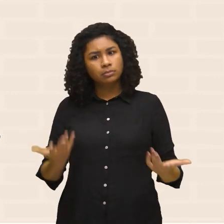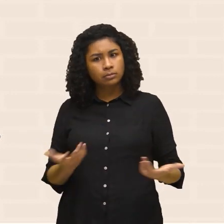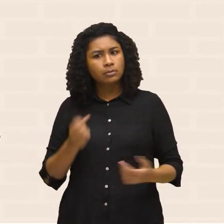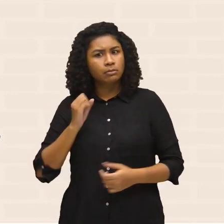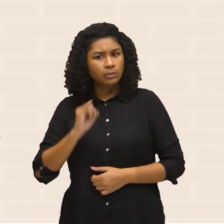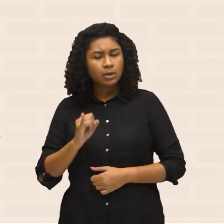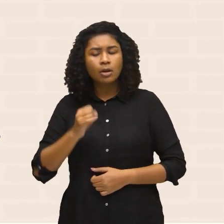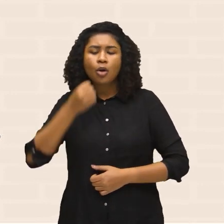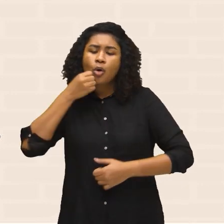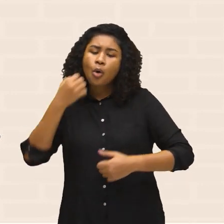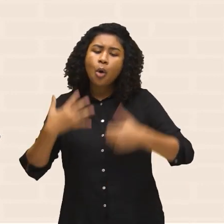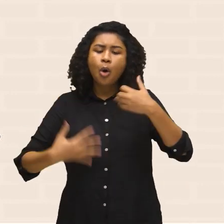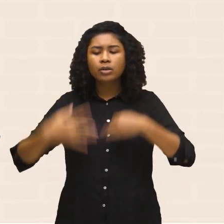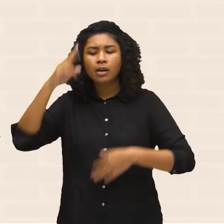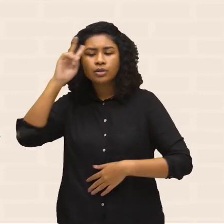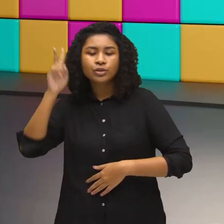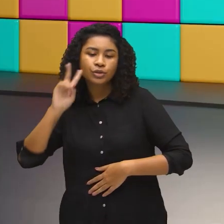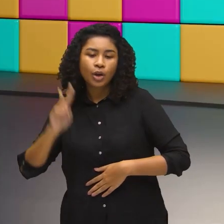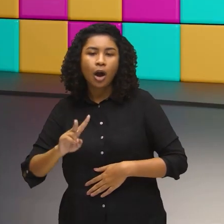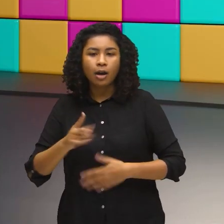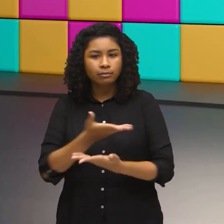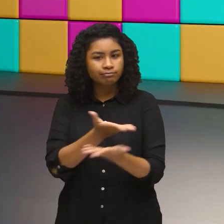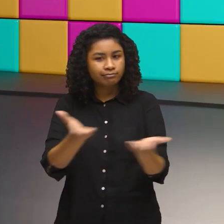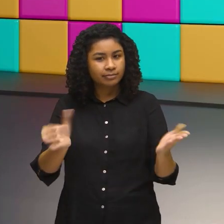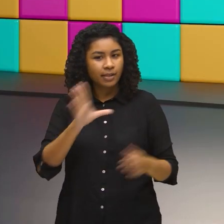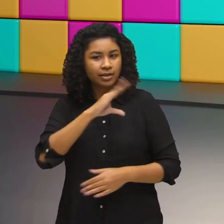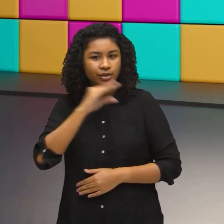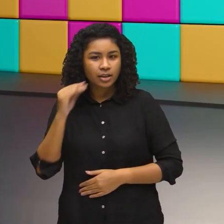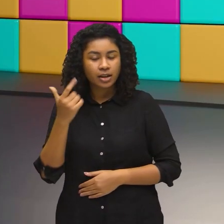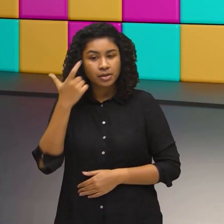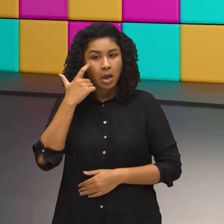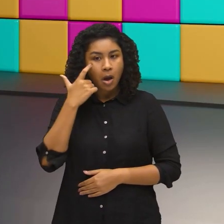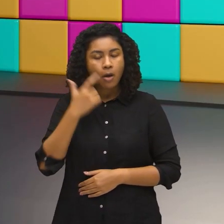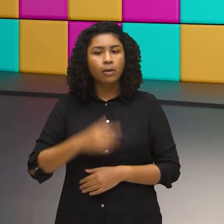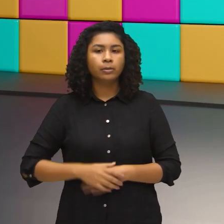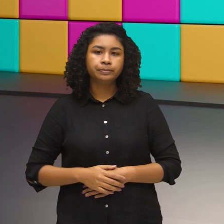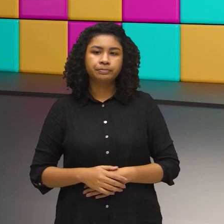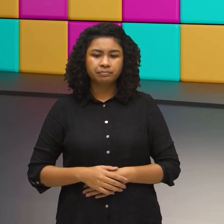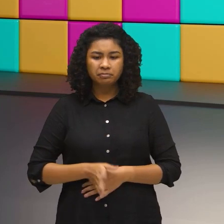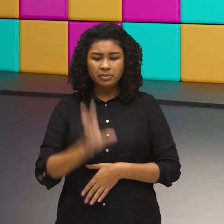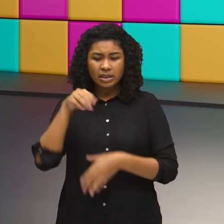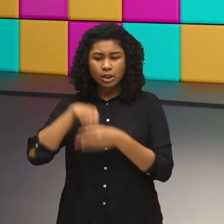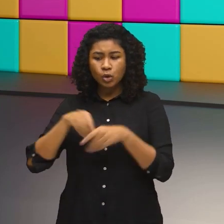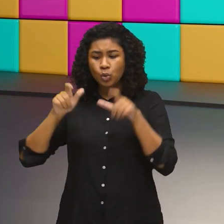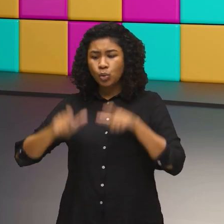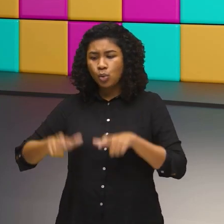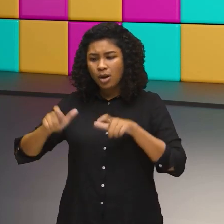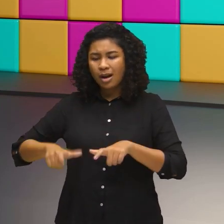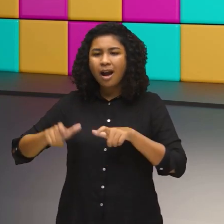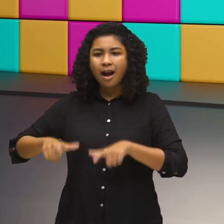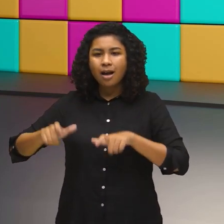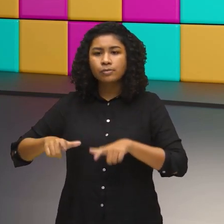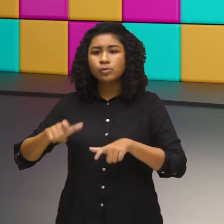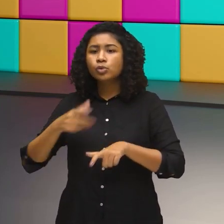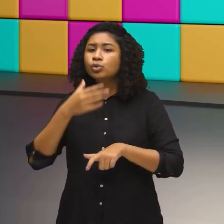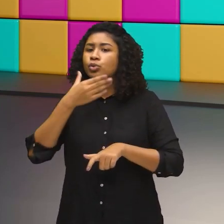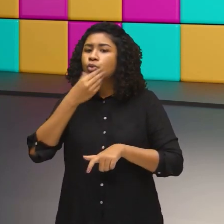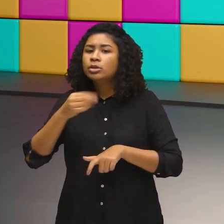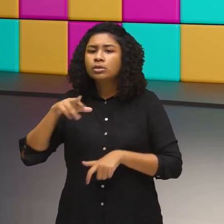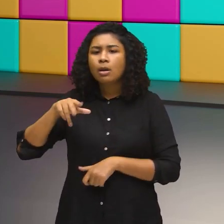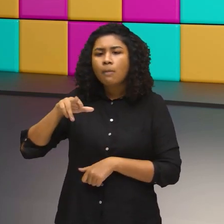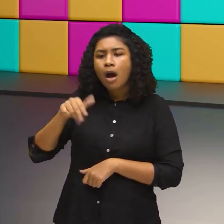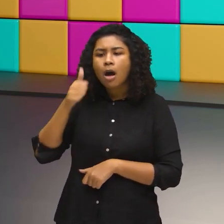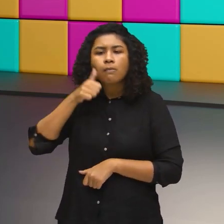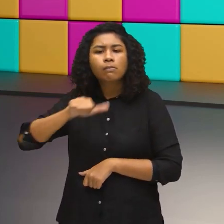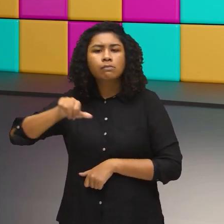sofreu bullying? O Patinho Feio dentro daquele ambiente, né? Com seus irmãos, a mãe, ele